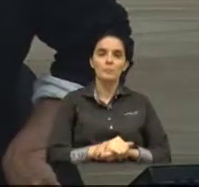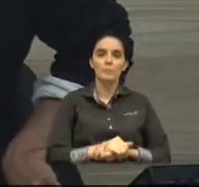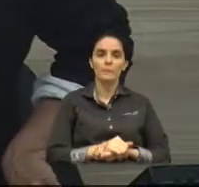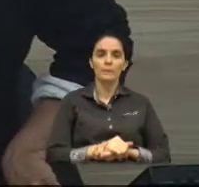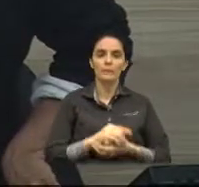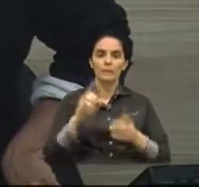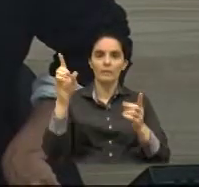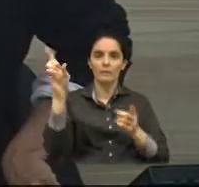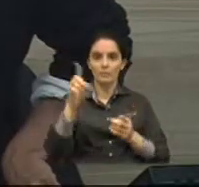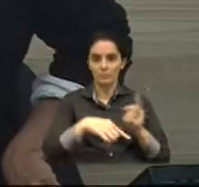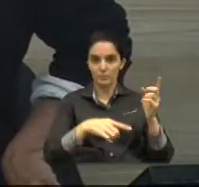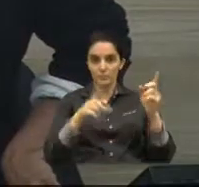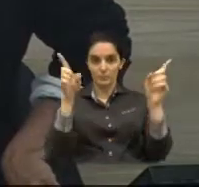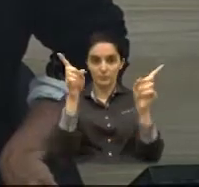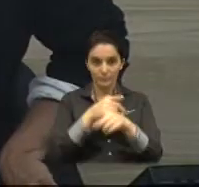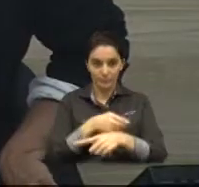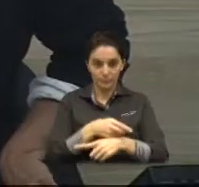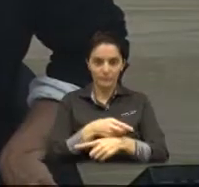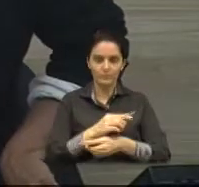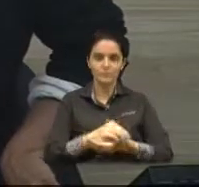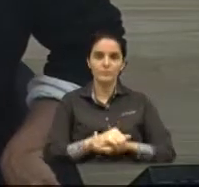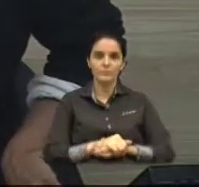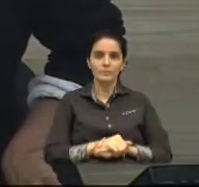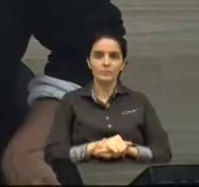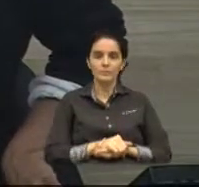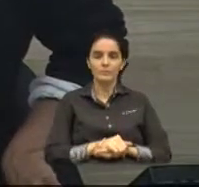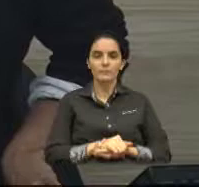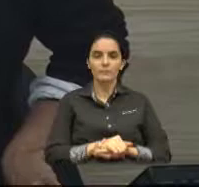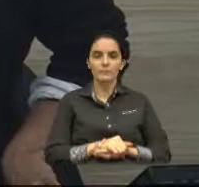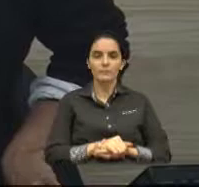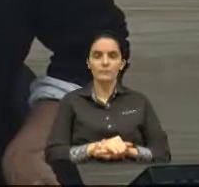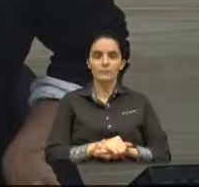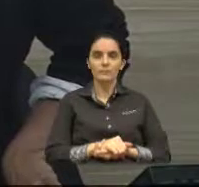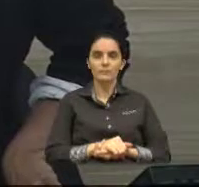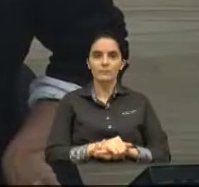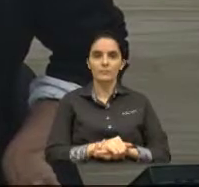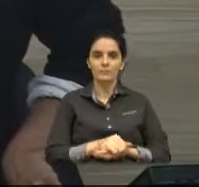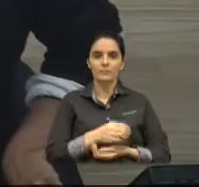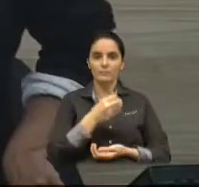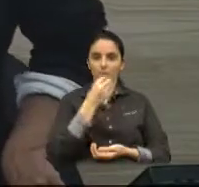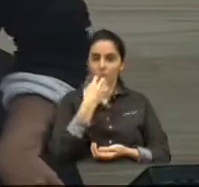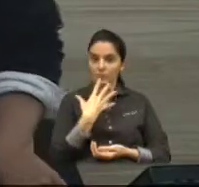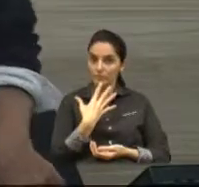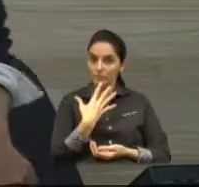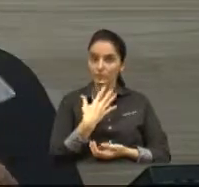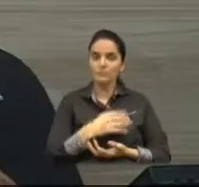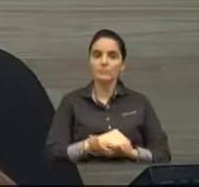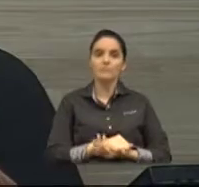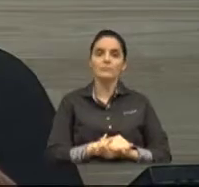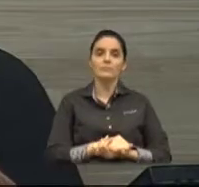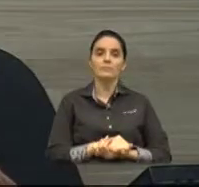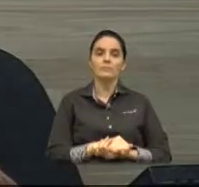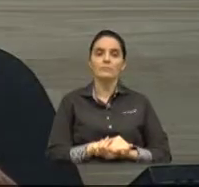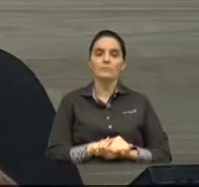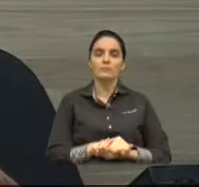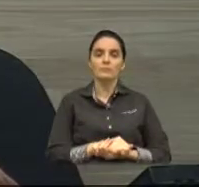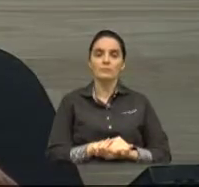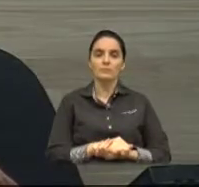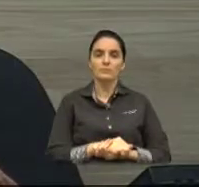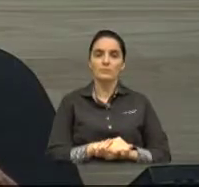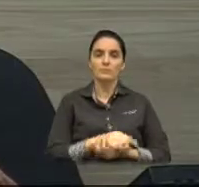campeonato veio para ficar. O Guido retorna a essa cidade, na verdade,